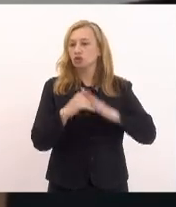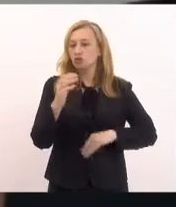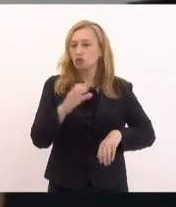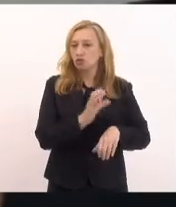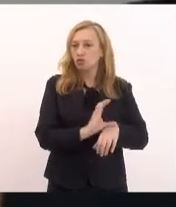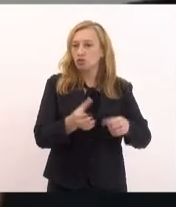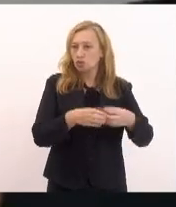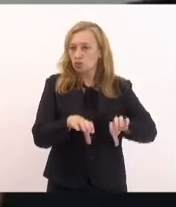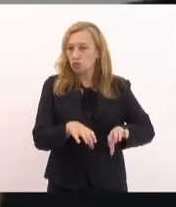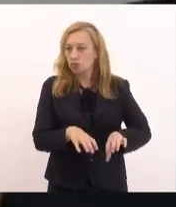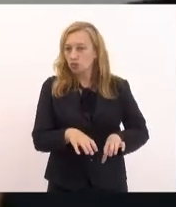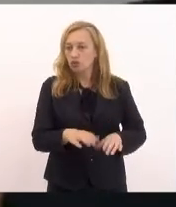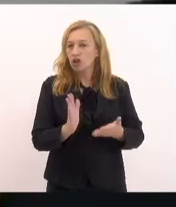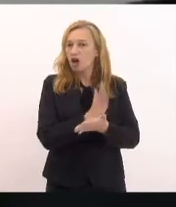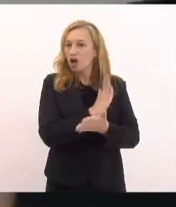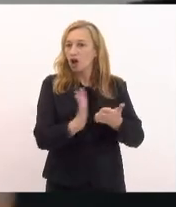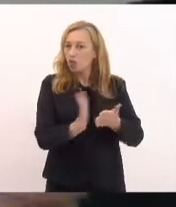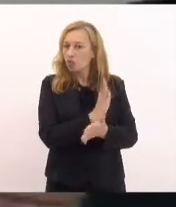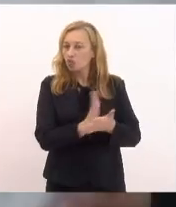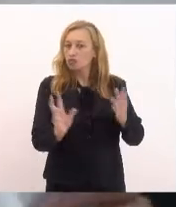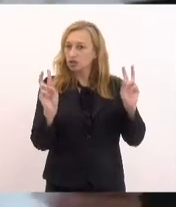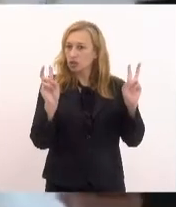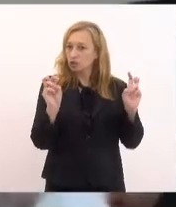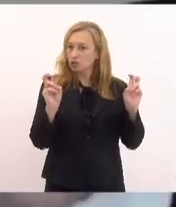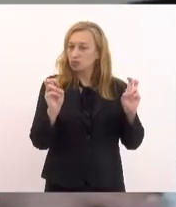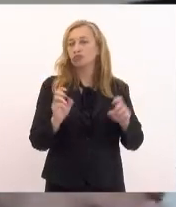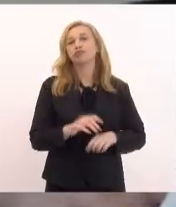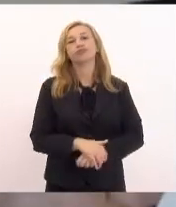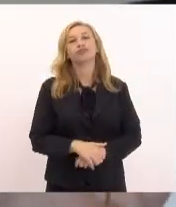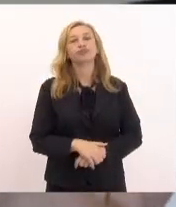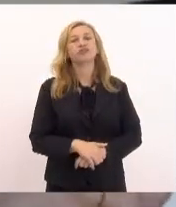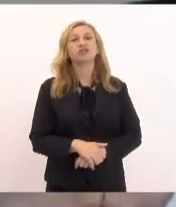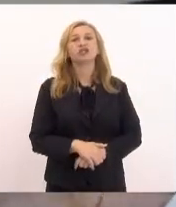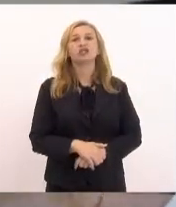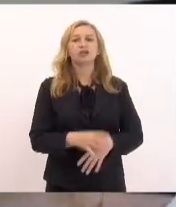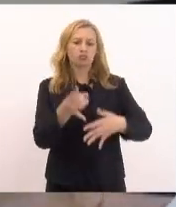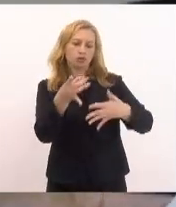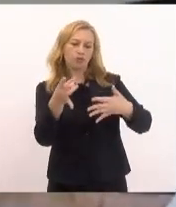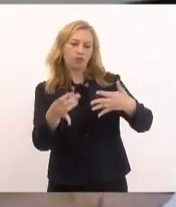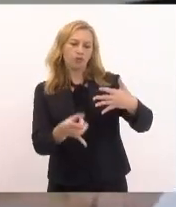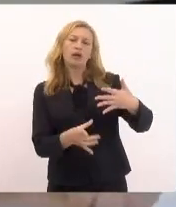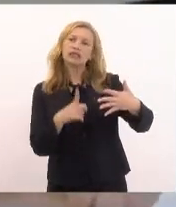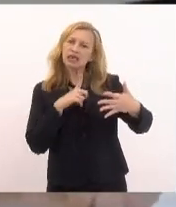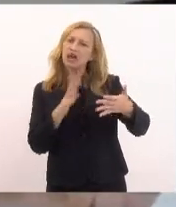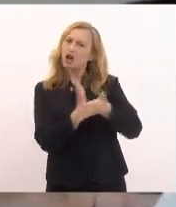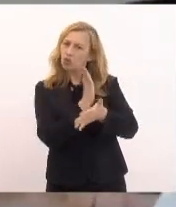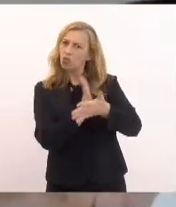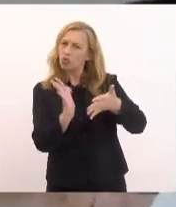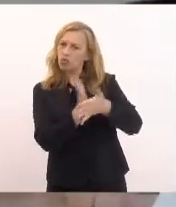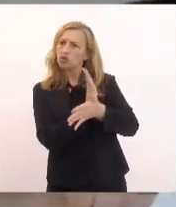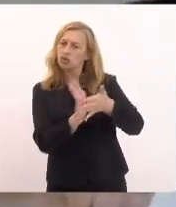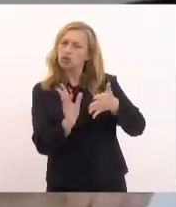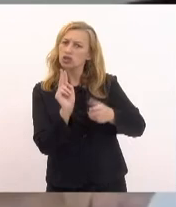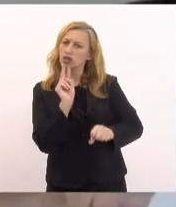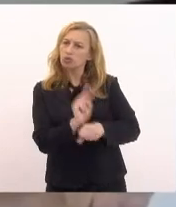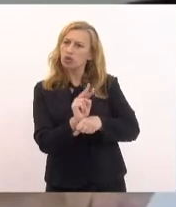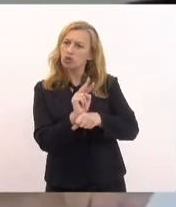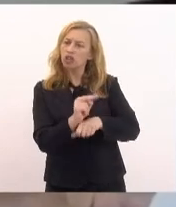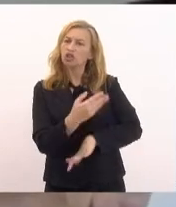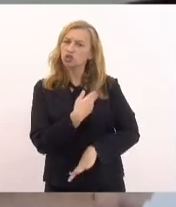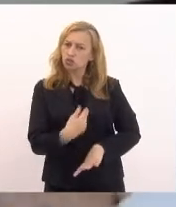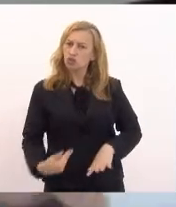público, ressalvadas algumas hipóteses. E nessas ressalvas existem algumas que protegem o